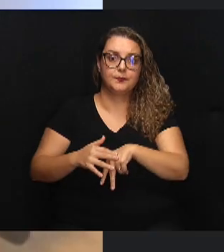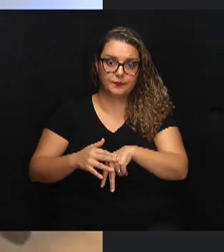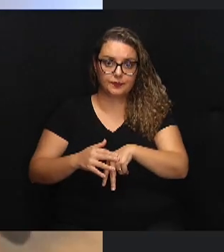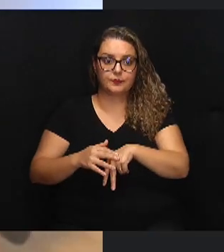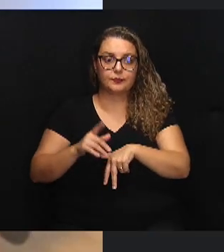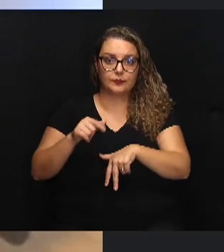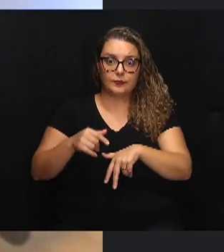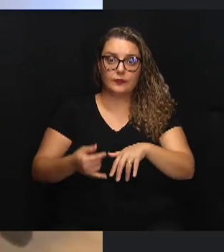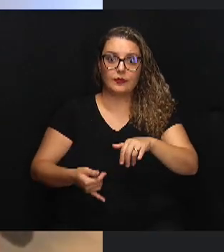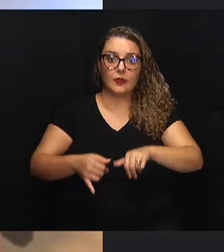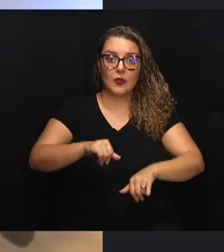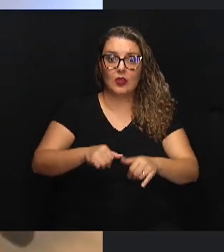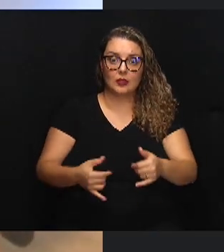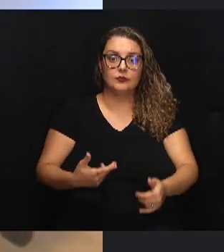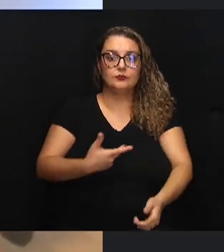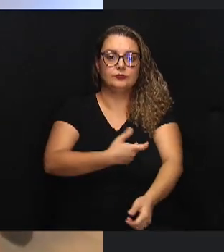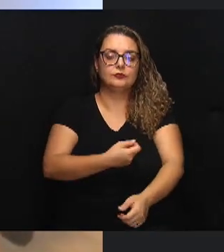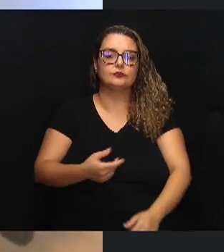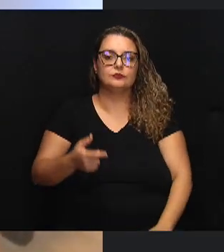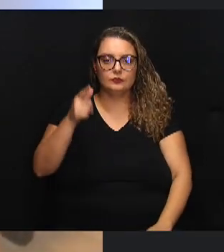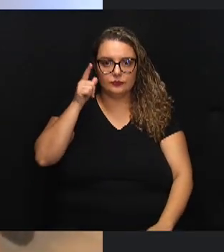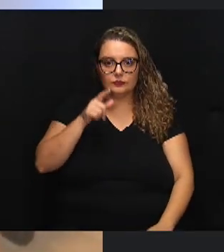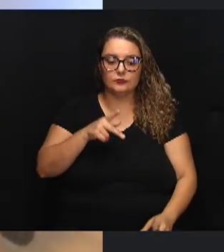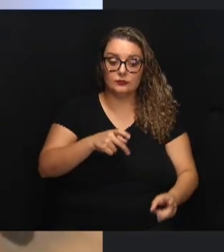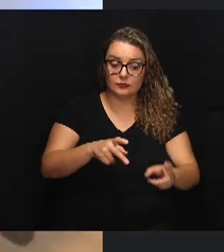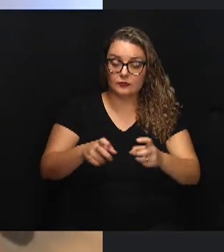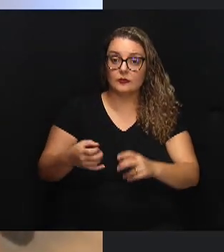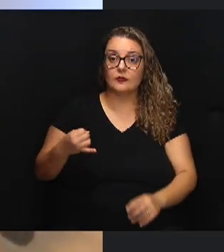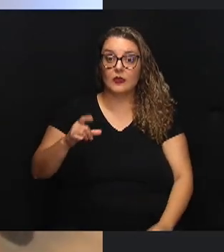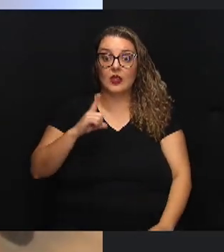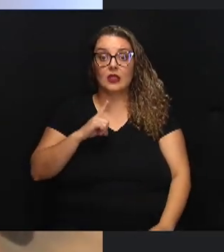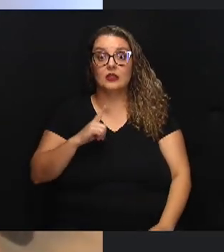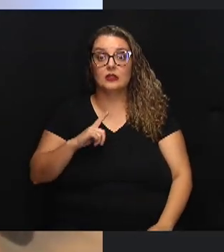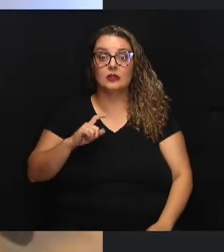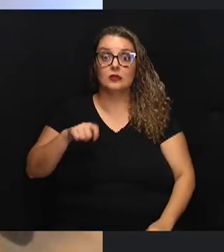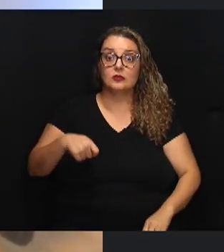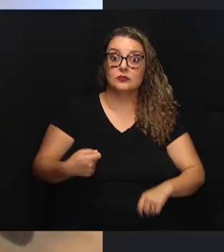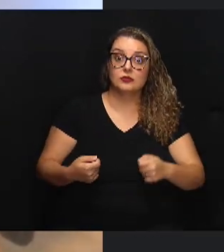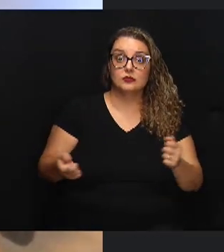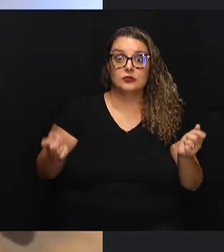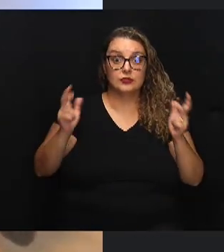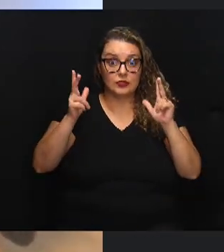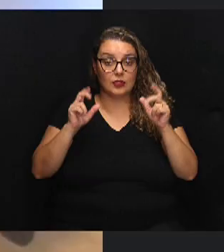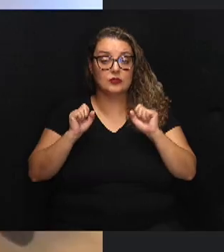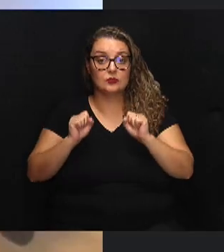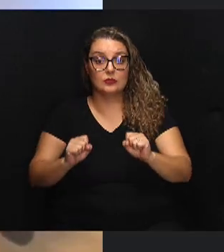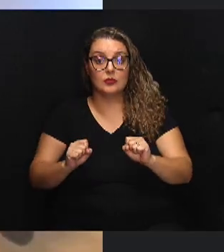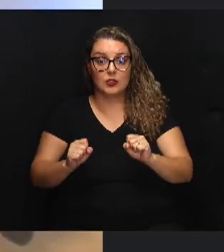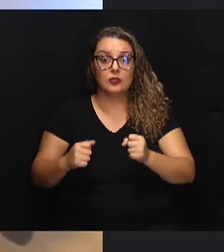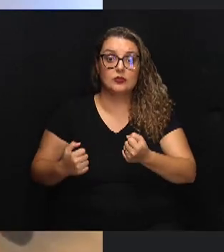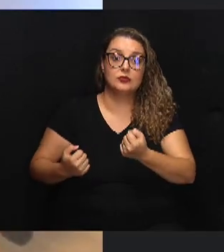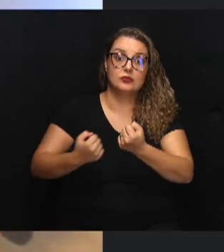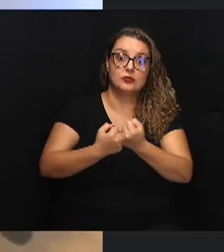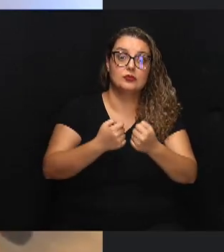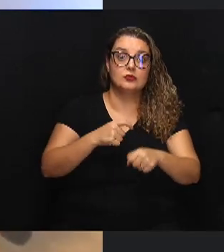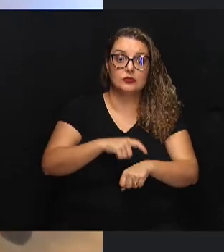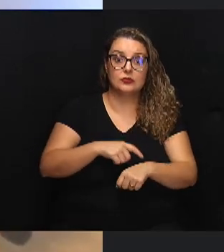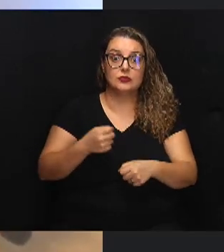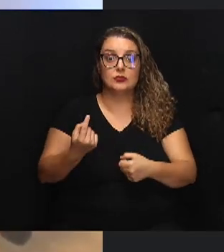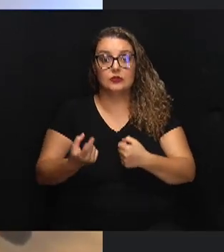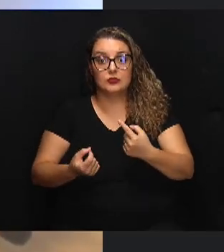à quimioterapia. Então, a gente consegue detectar se ele tem algum sinal de alerta, se a gente pode dar apoio na orientação de